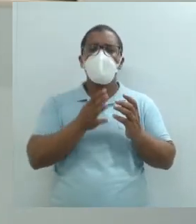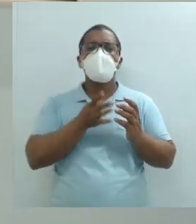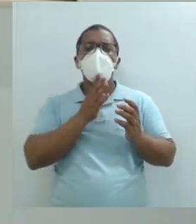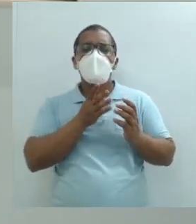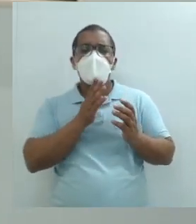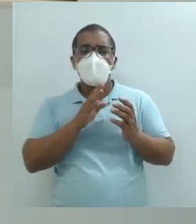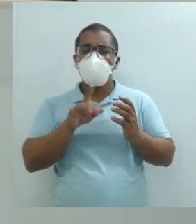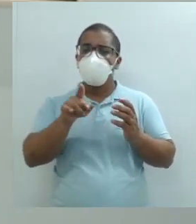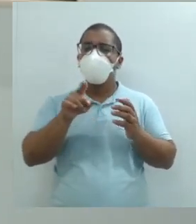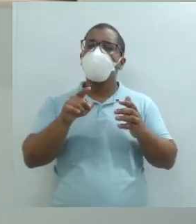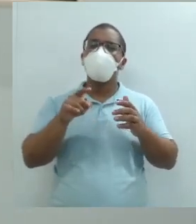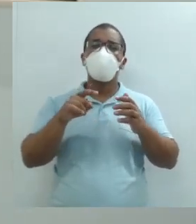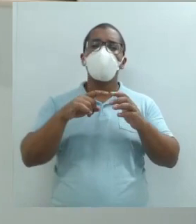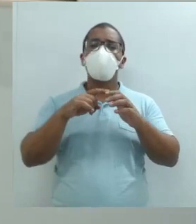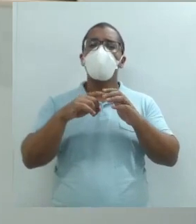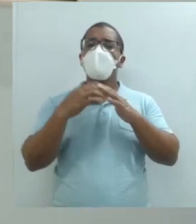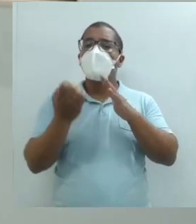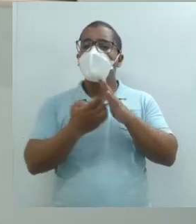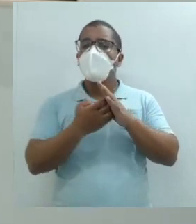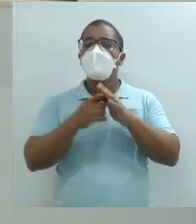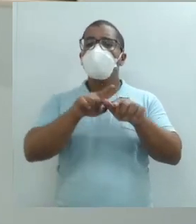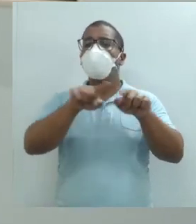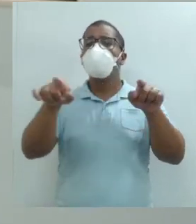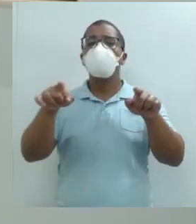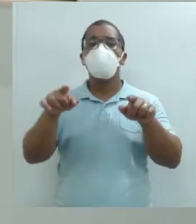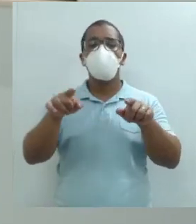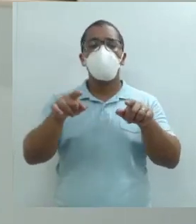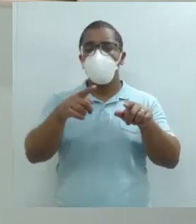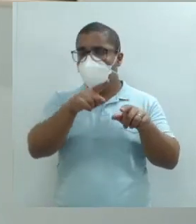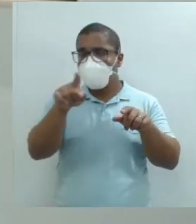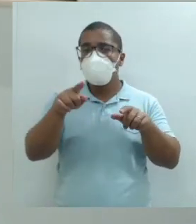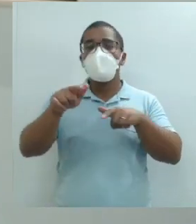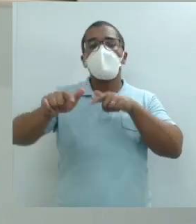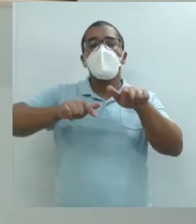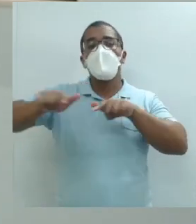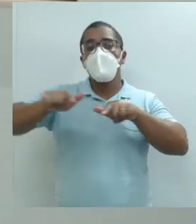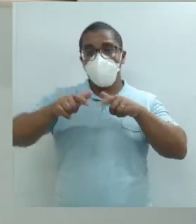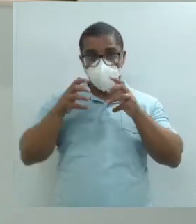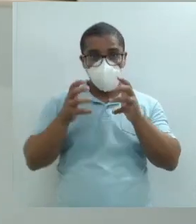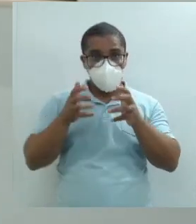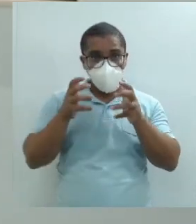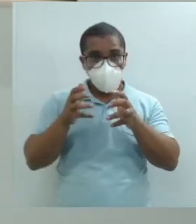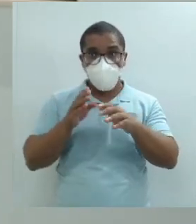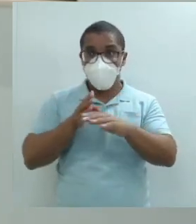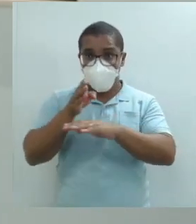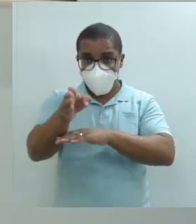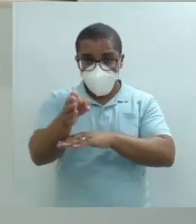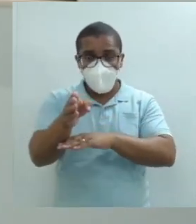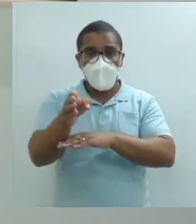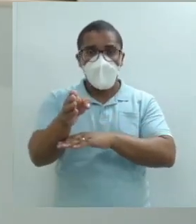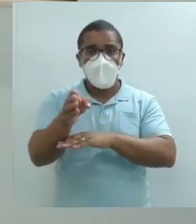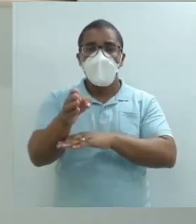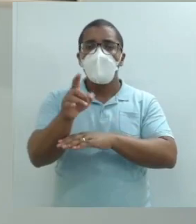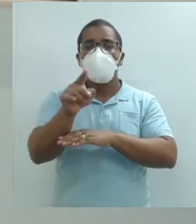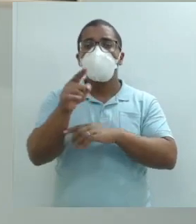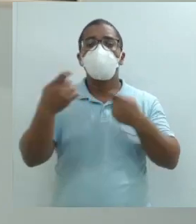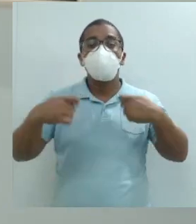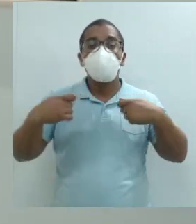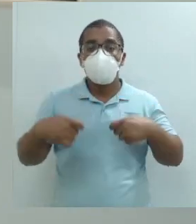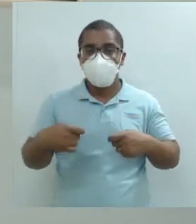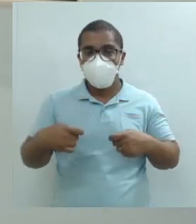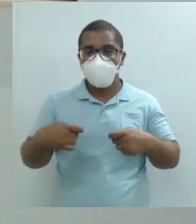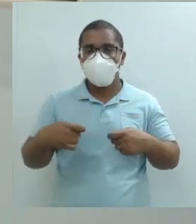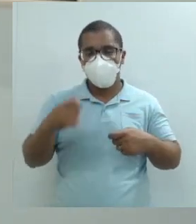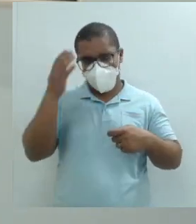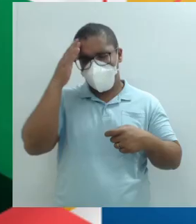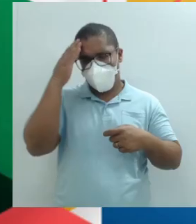é que o mercado de trabalho está esperando das pessoas que estão querendo ingressar nele. E